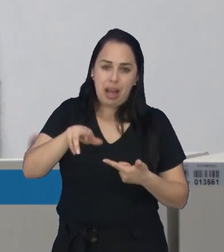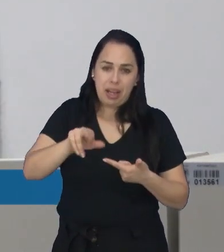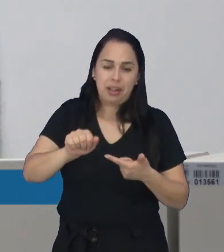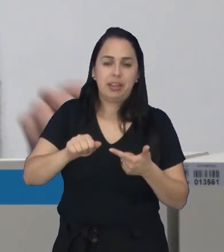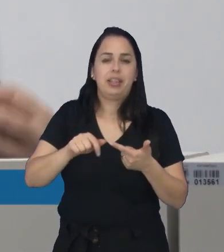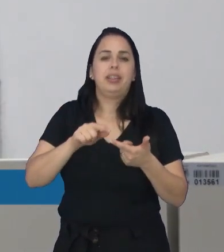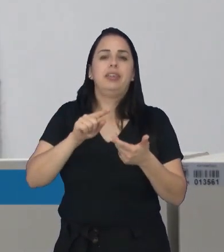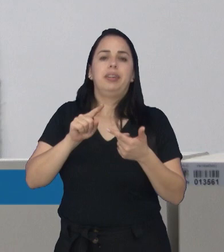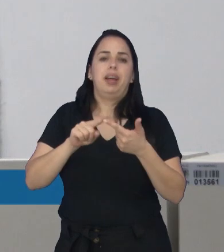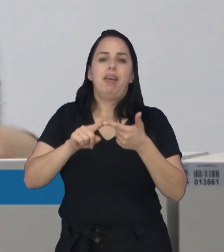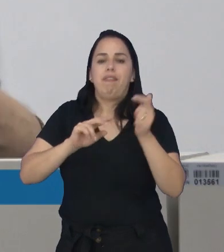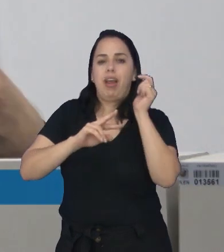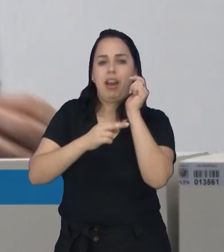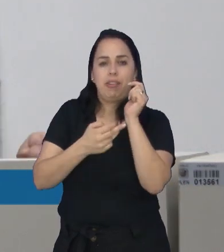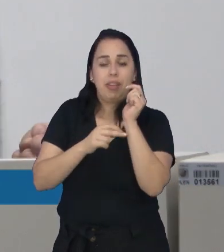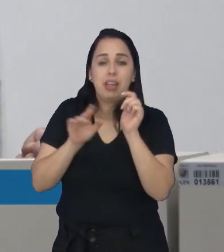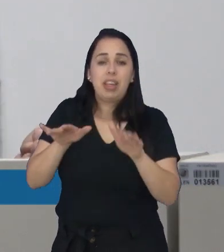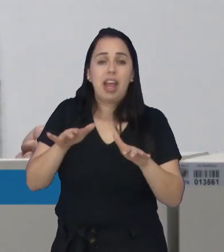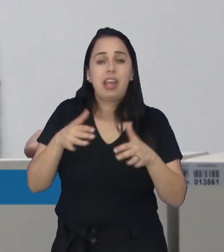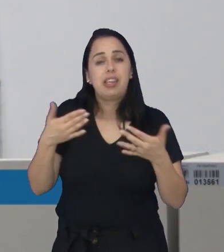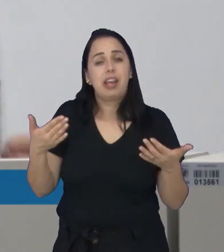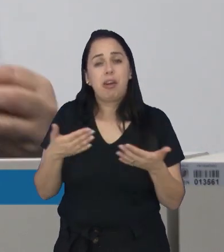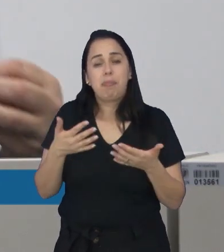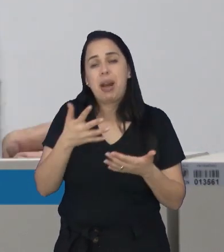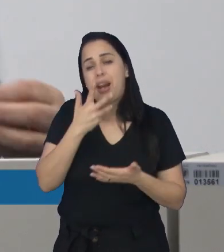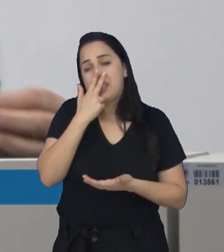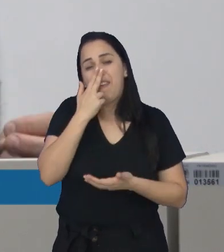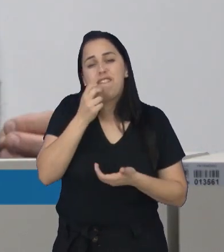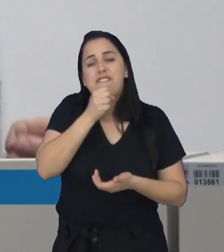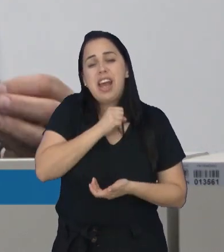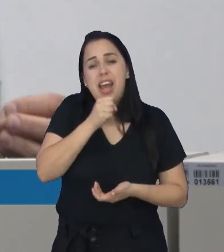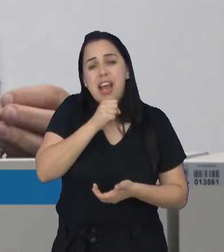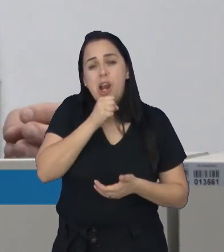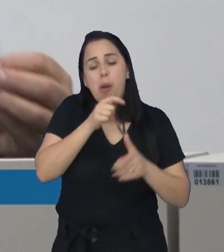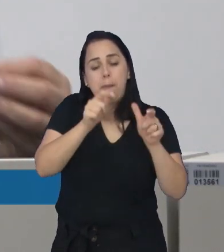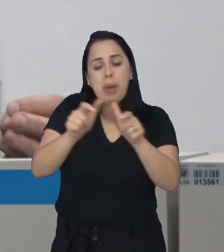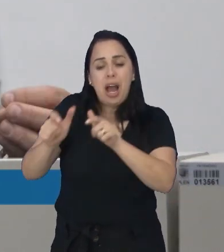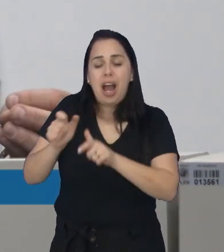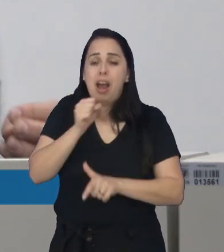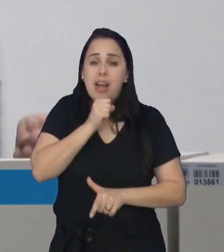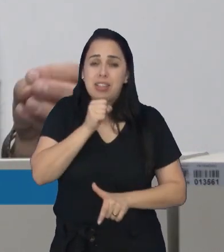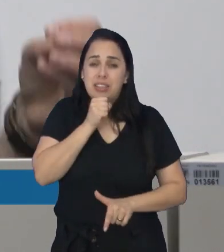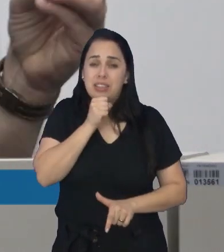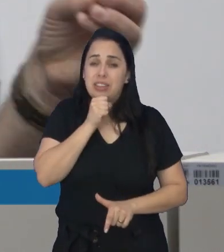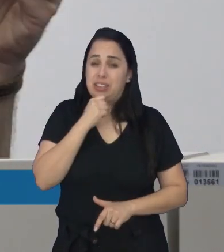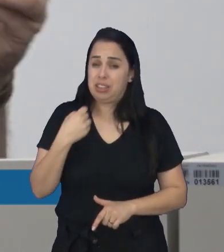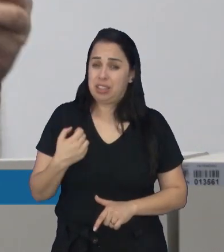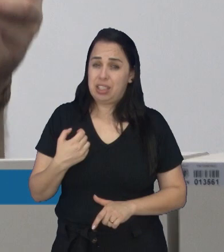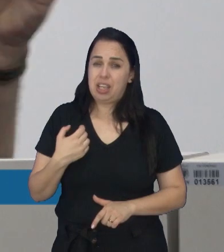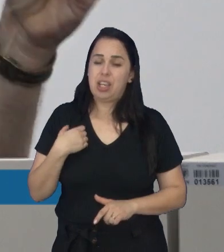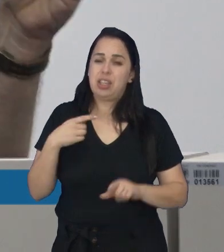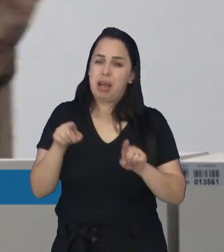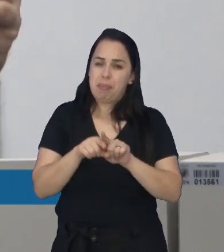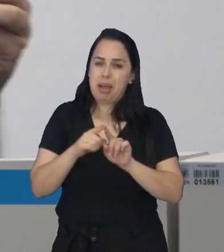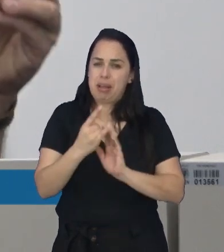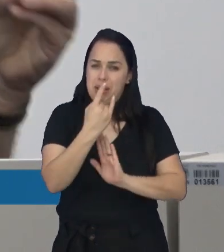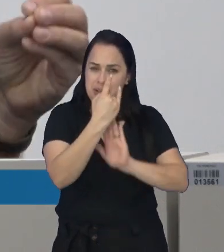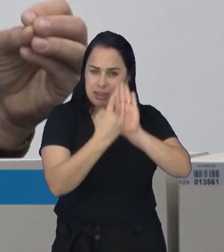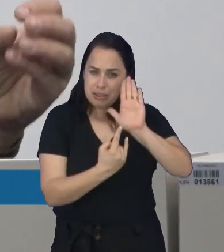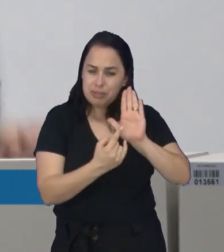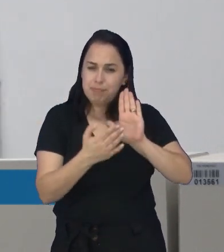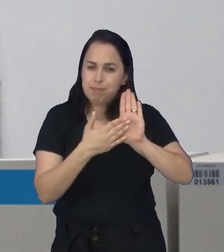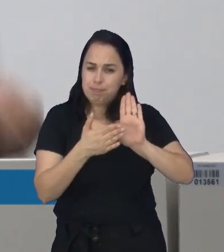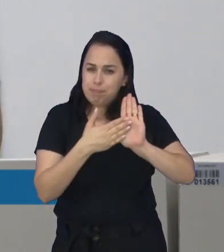tinha industrial e esses bairros eles vão envelhecendo no tempo e a dificuldade de você ter a matrícula para você prospectar cinco seis